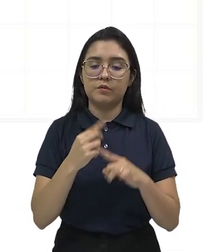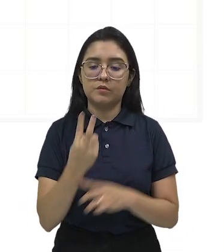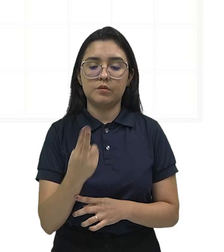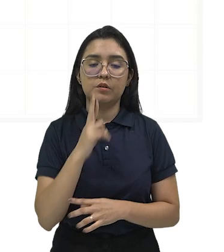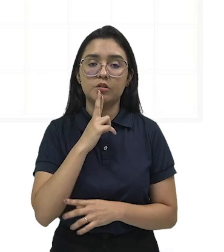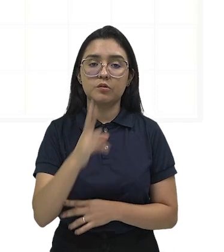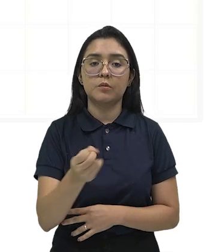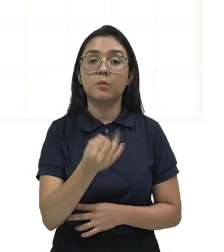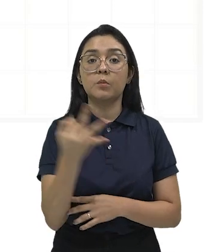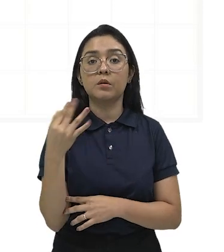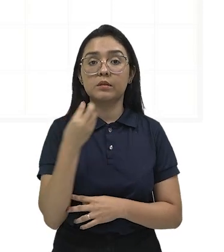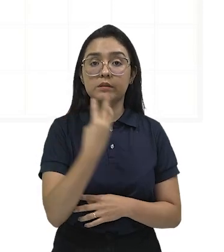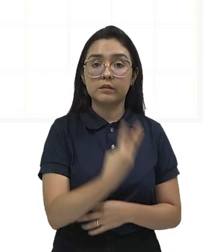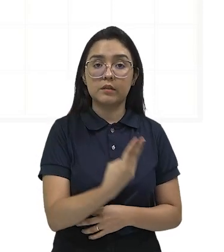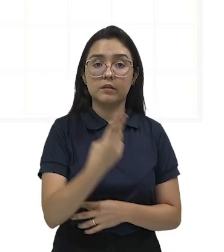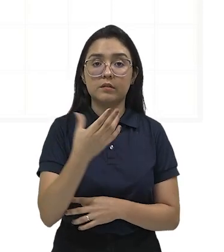2,